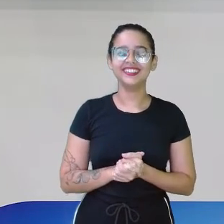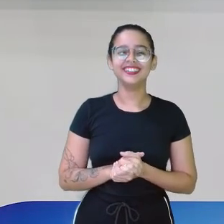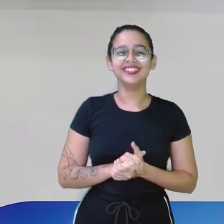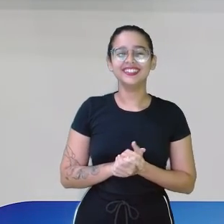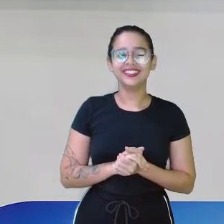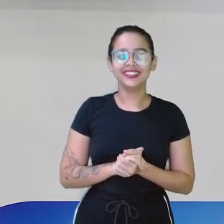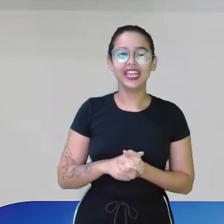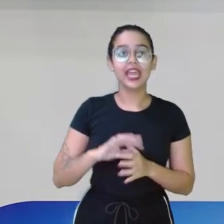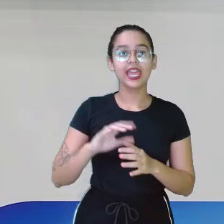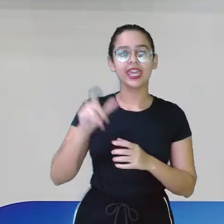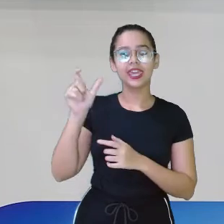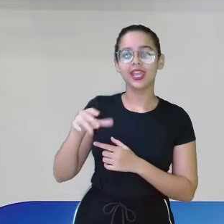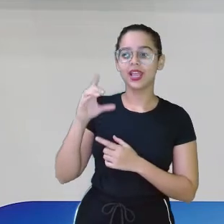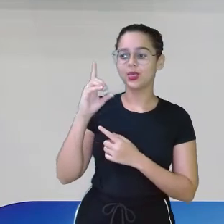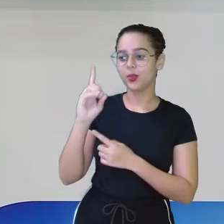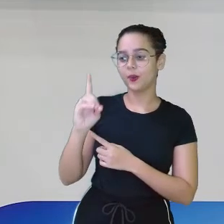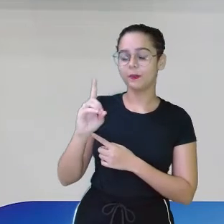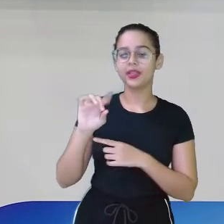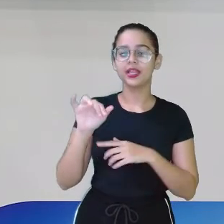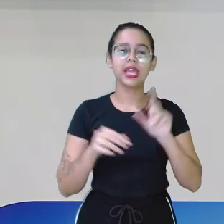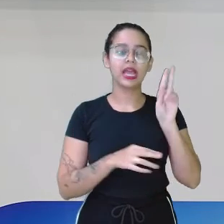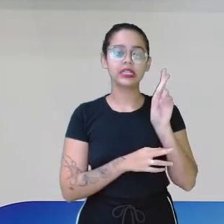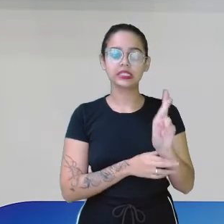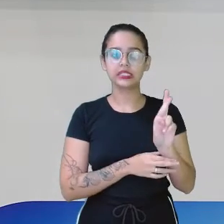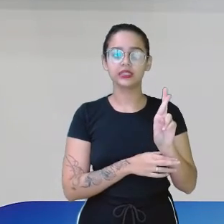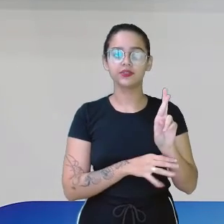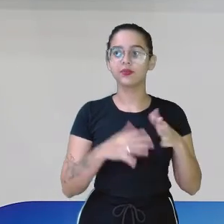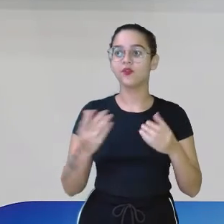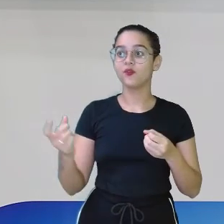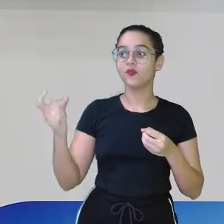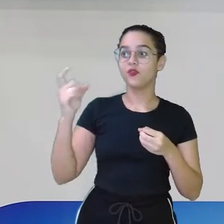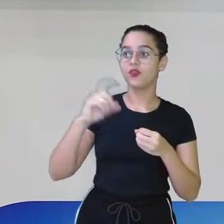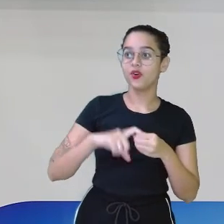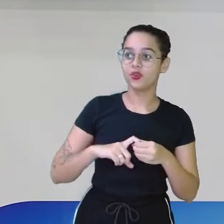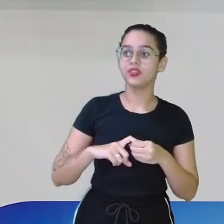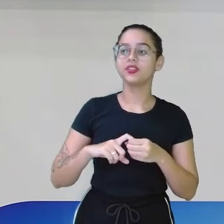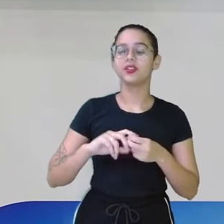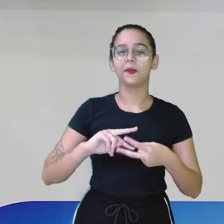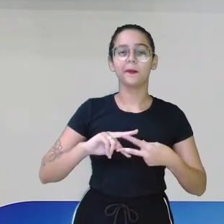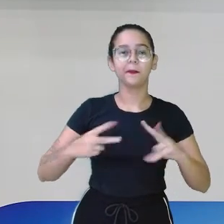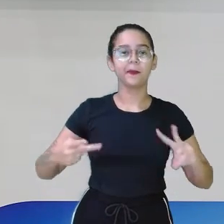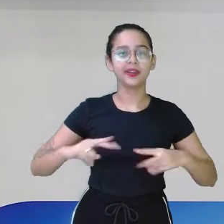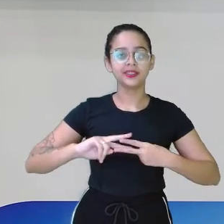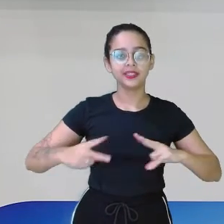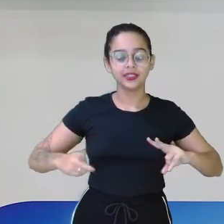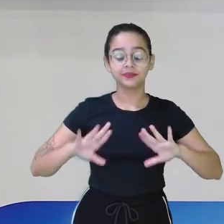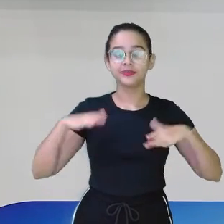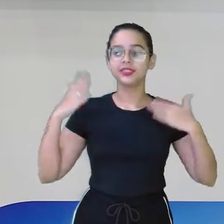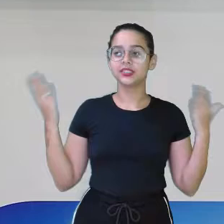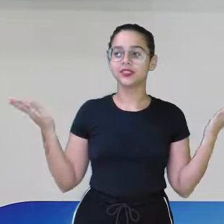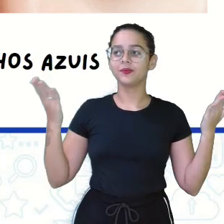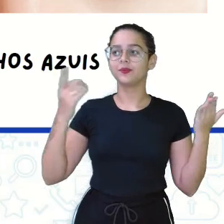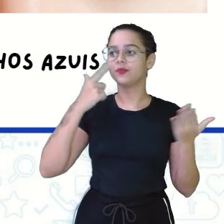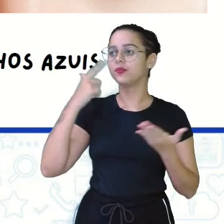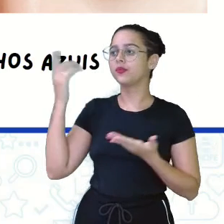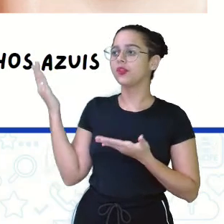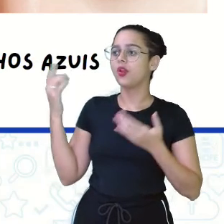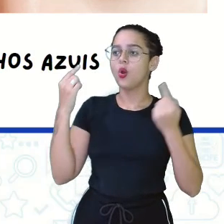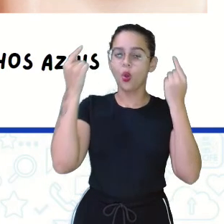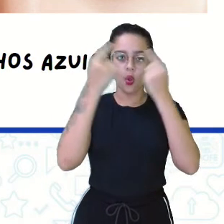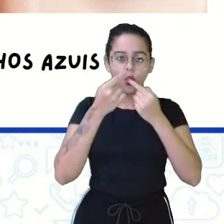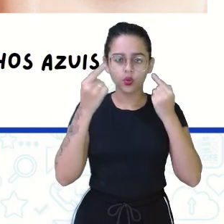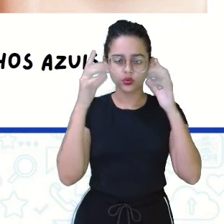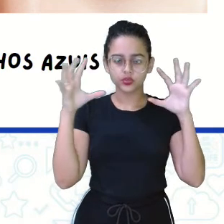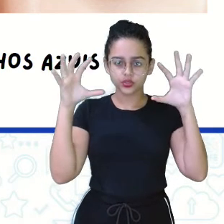é quem é dominante, quem é recessivo agora, né? Voltando aqui para nossa genética. Mas então, olhos escuros,